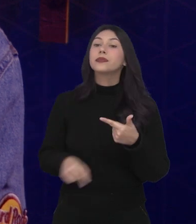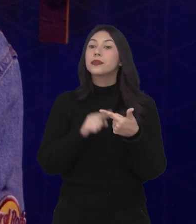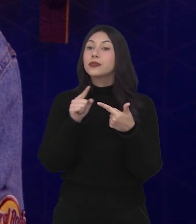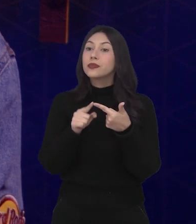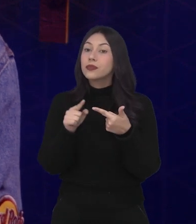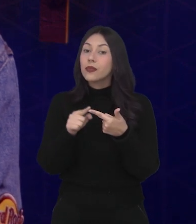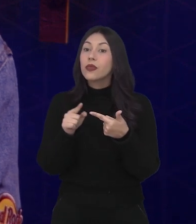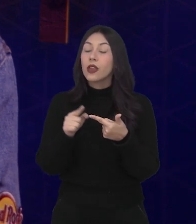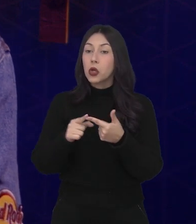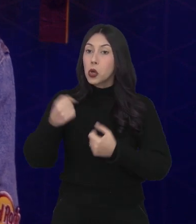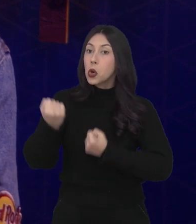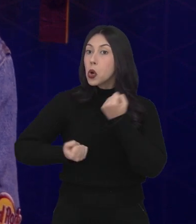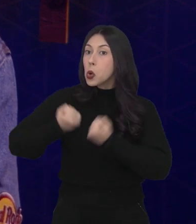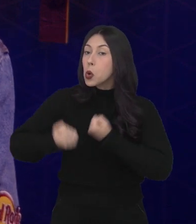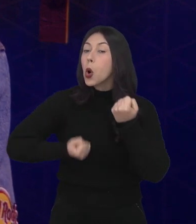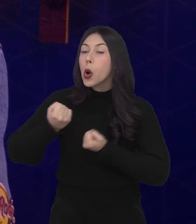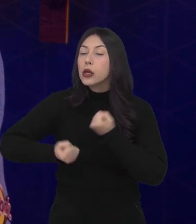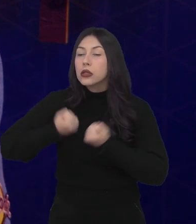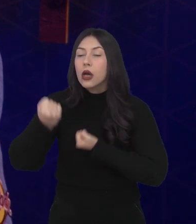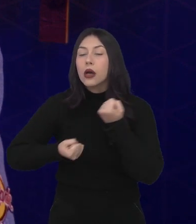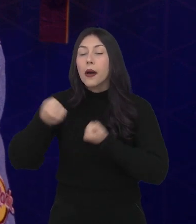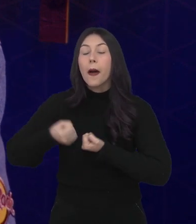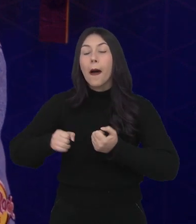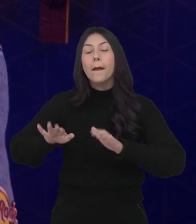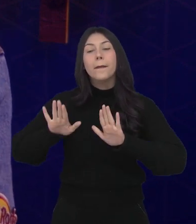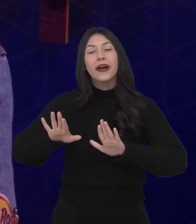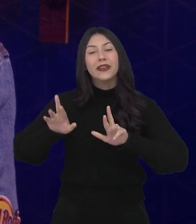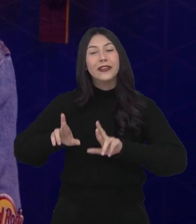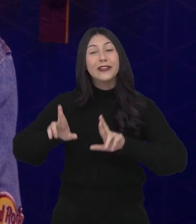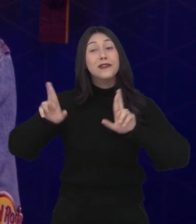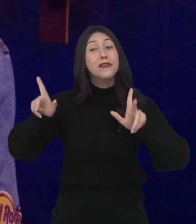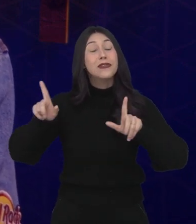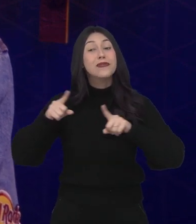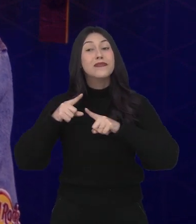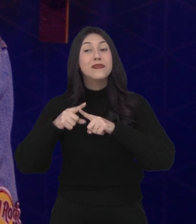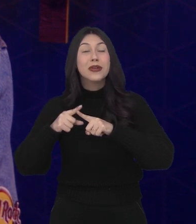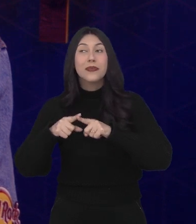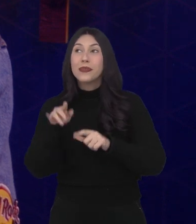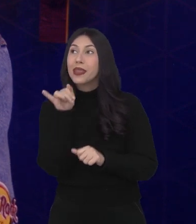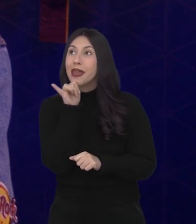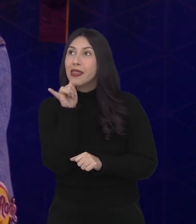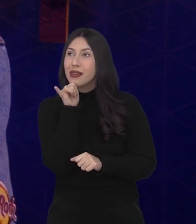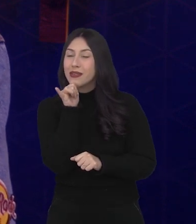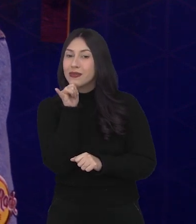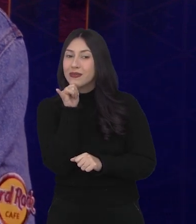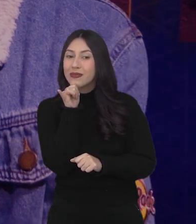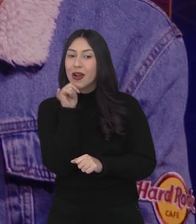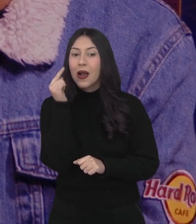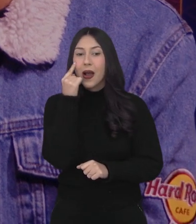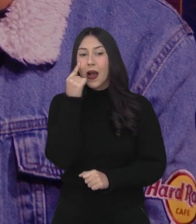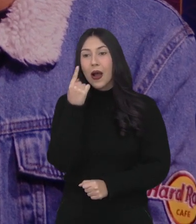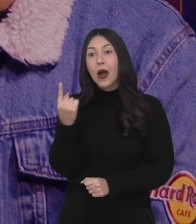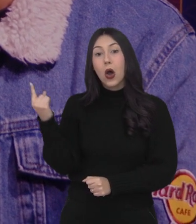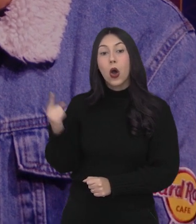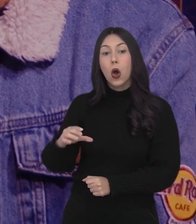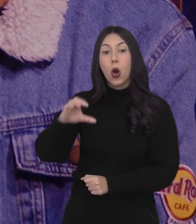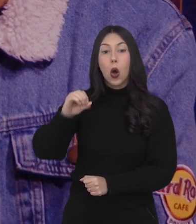A gente tinha as corridas a pé, mas umas bem diferentonas, que, por exemplo, a